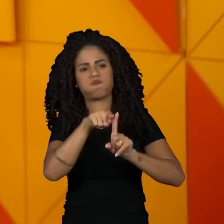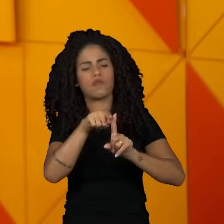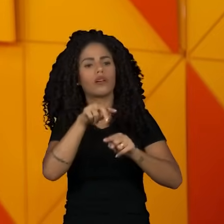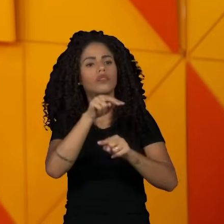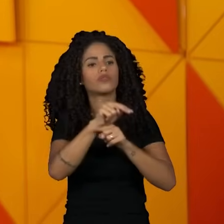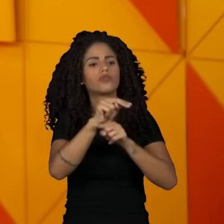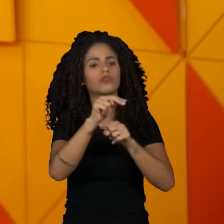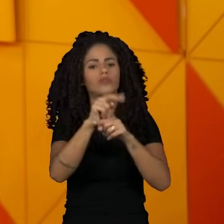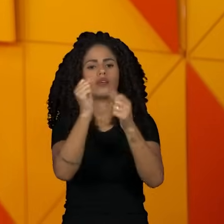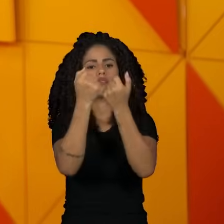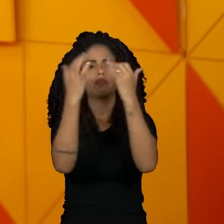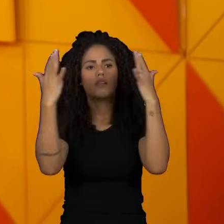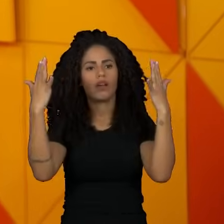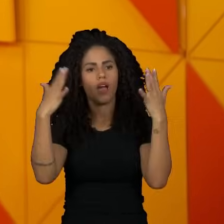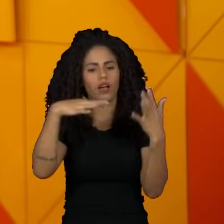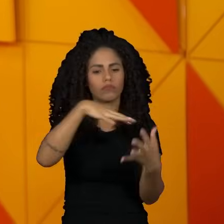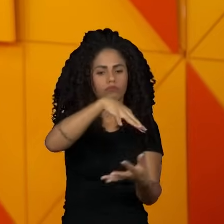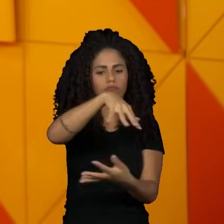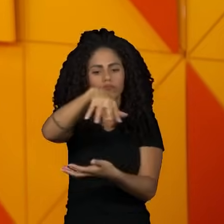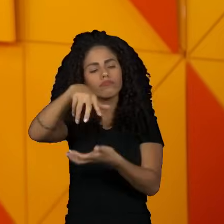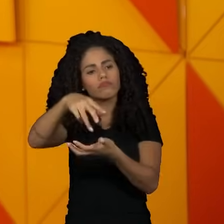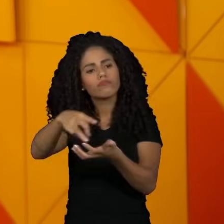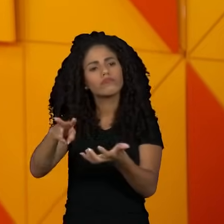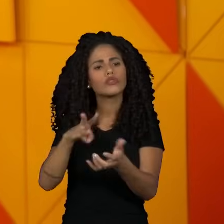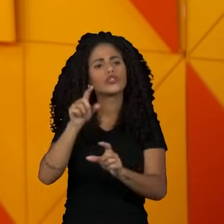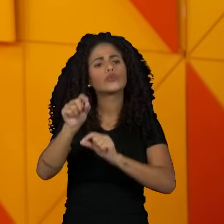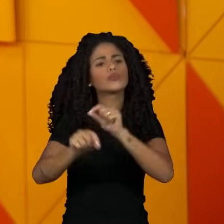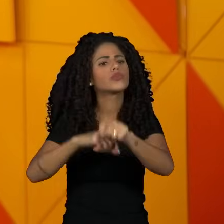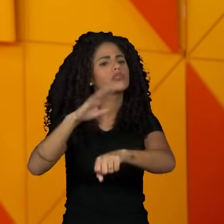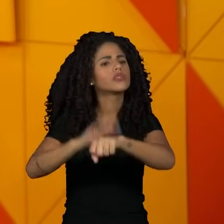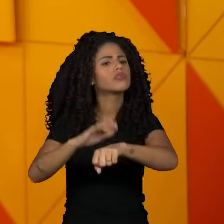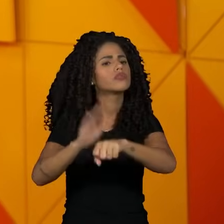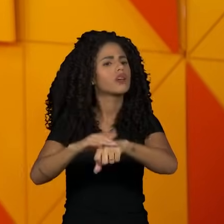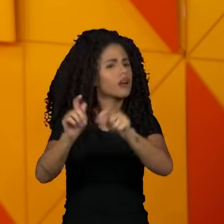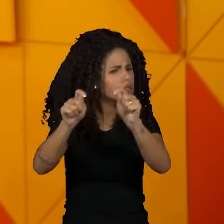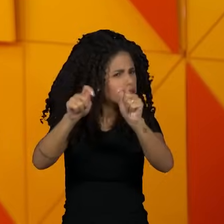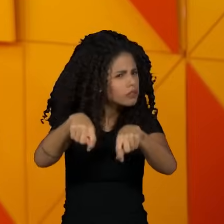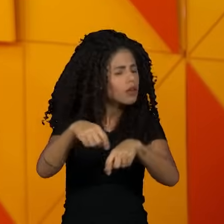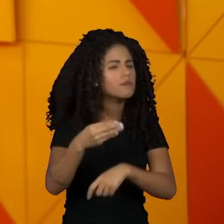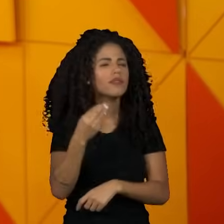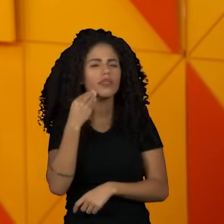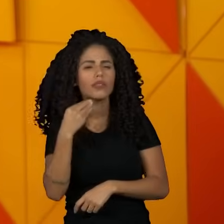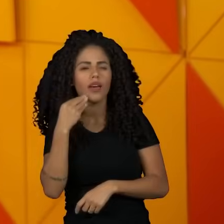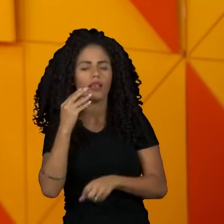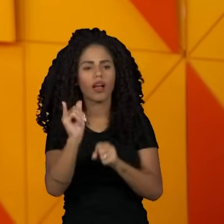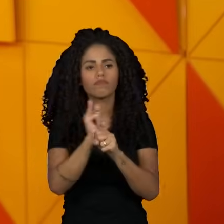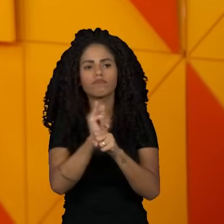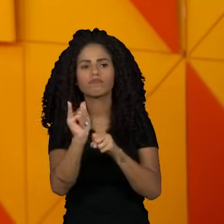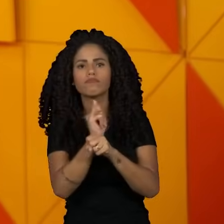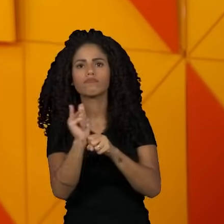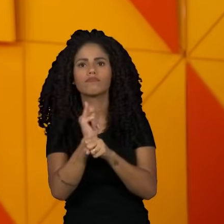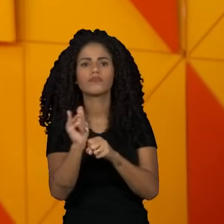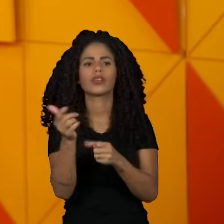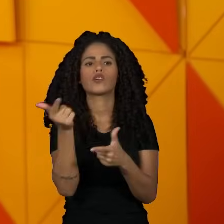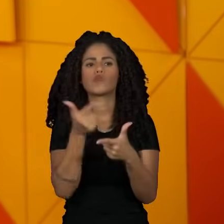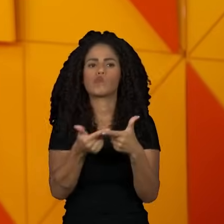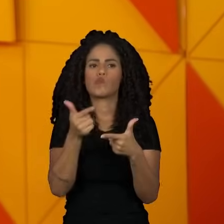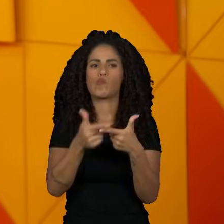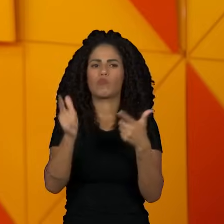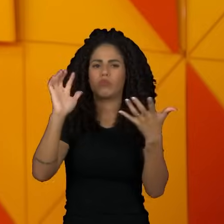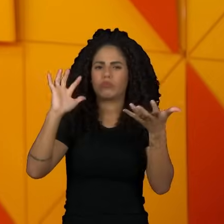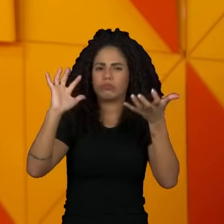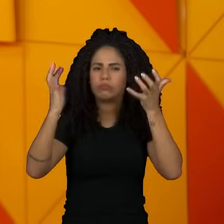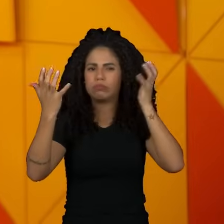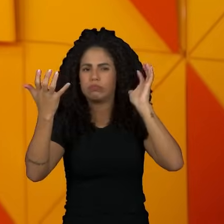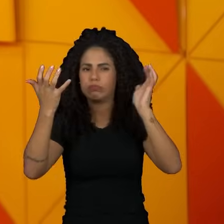meio ambiente. Eu queria que você trouxesse para a gente o que a gente pode fazer para tentar reverter essa crise